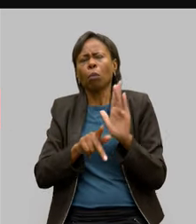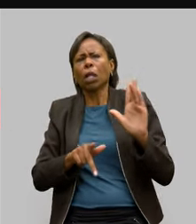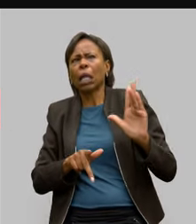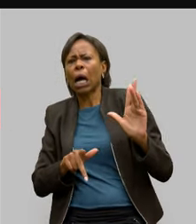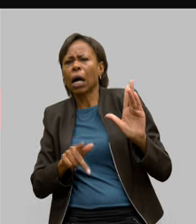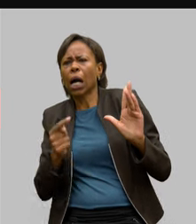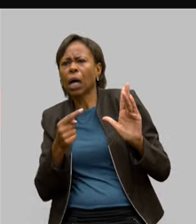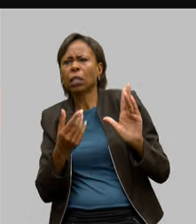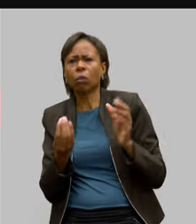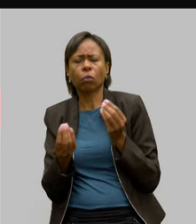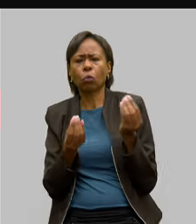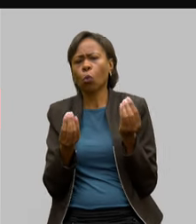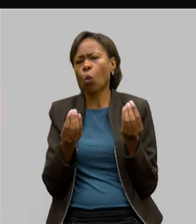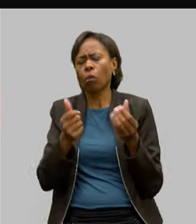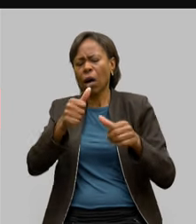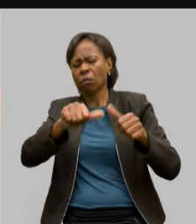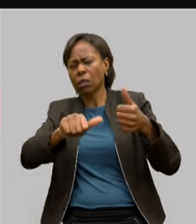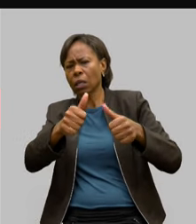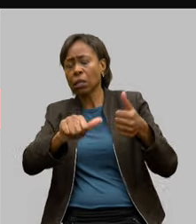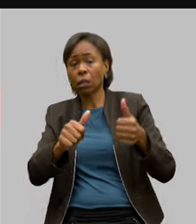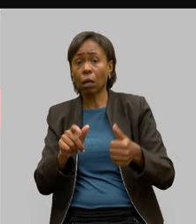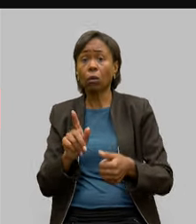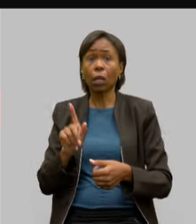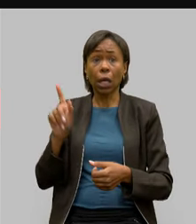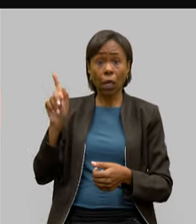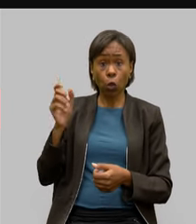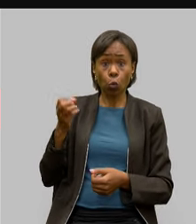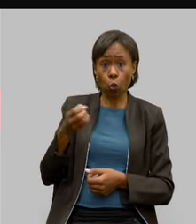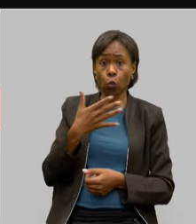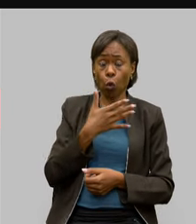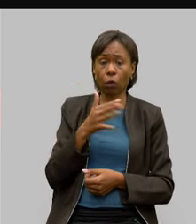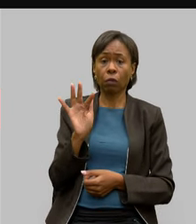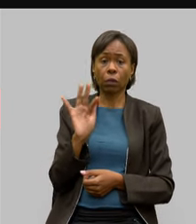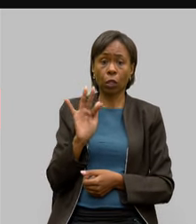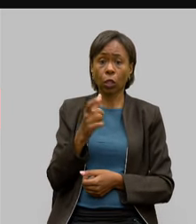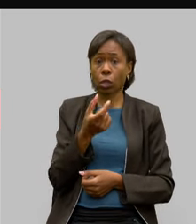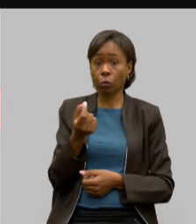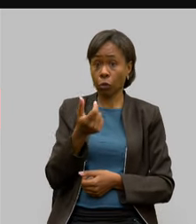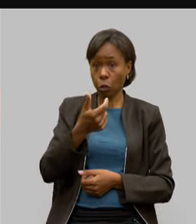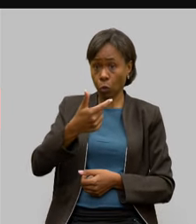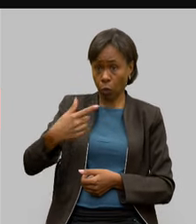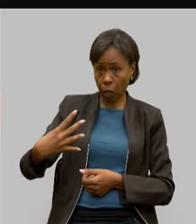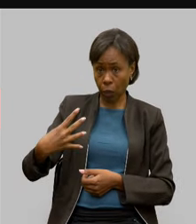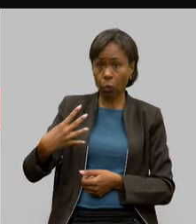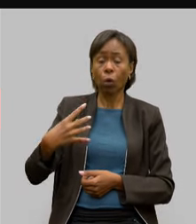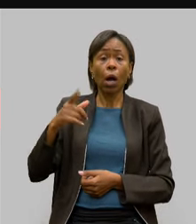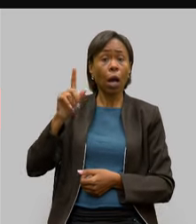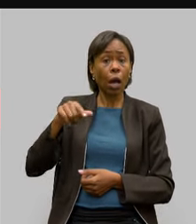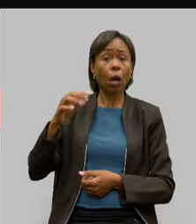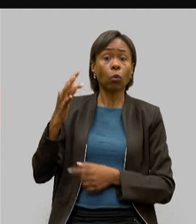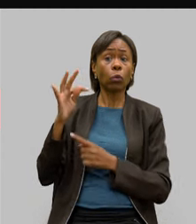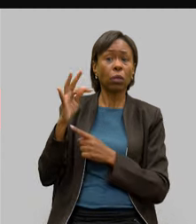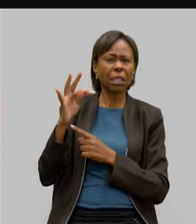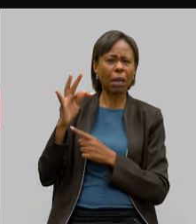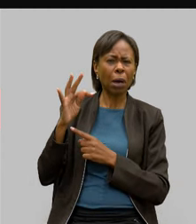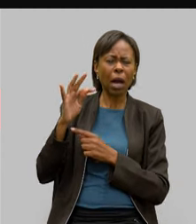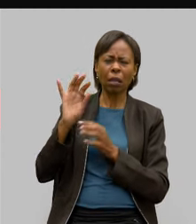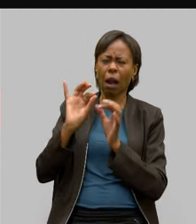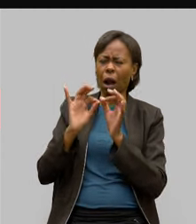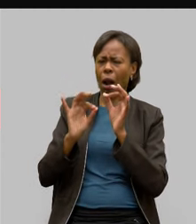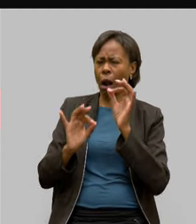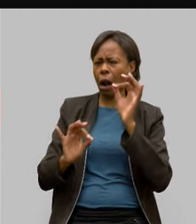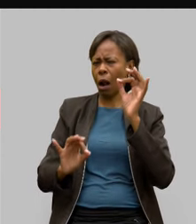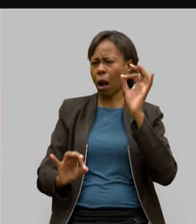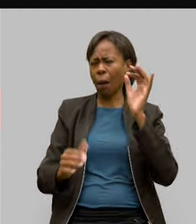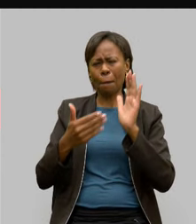isso aqui é mais um trabalho que a gente publicou também agora recente saiu agora em fevereiro de 2024 que é um trabalho imenso tem mais de